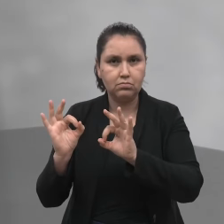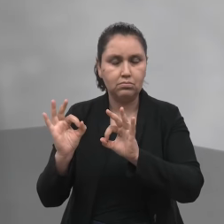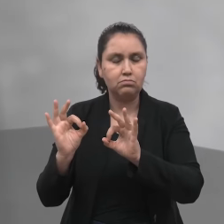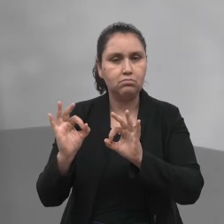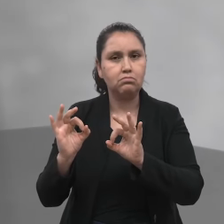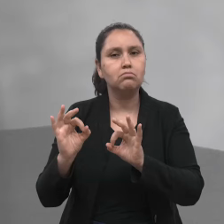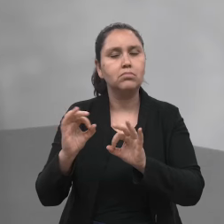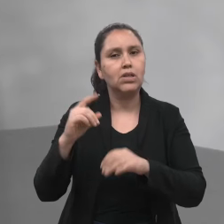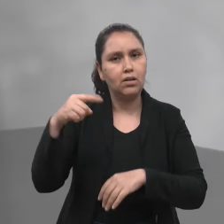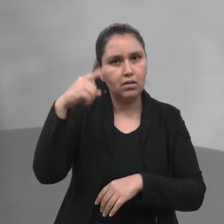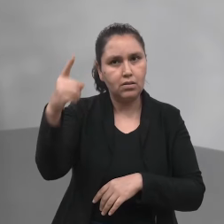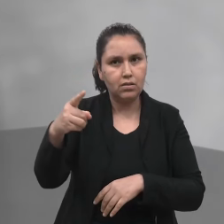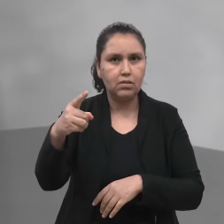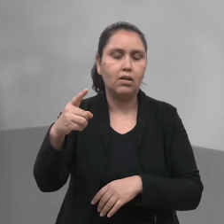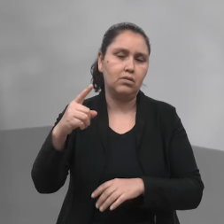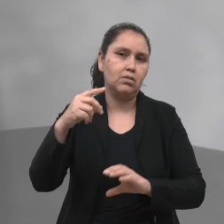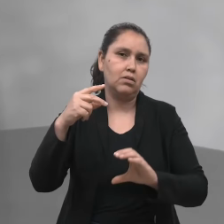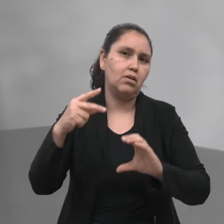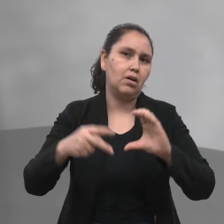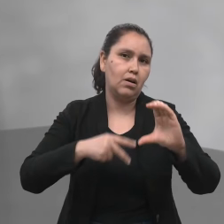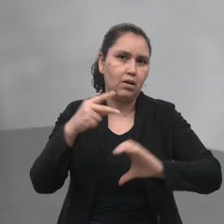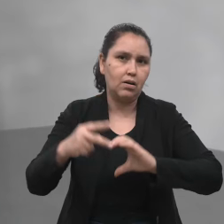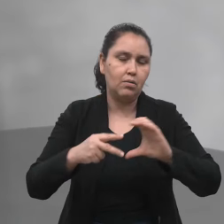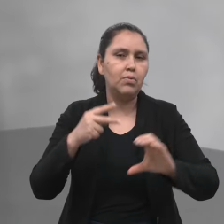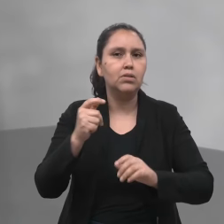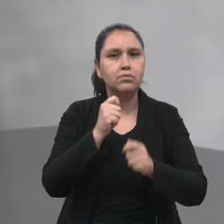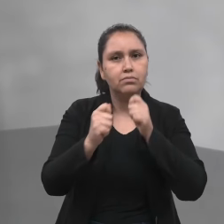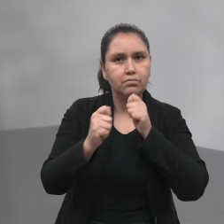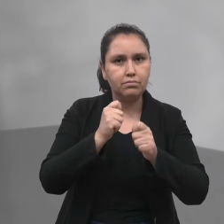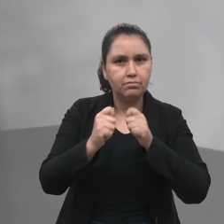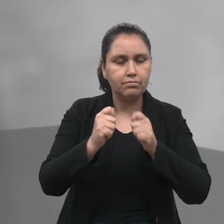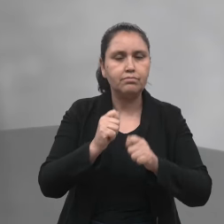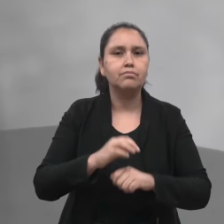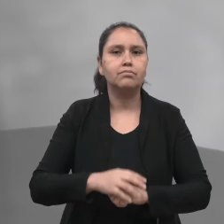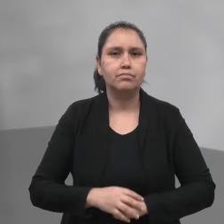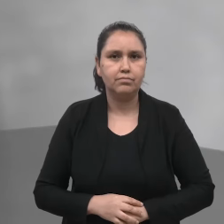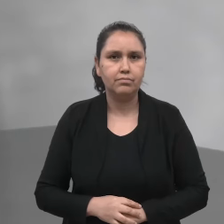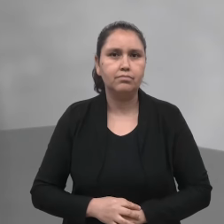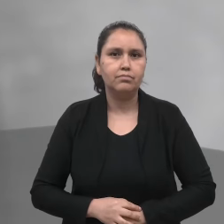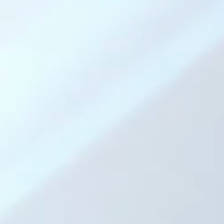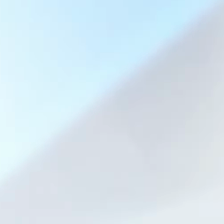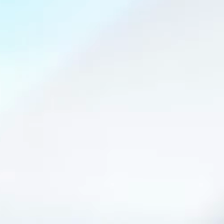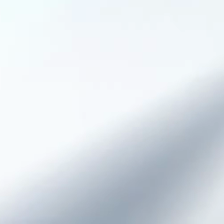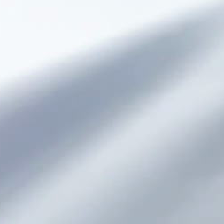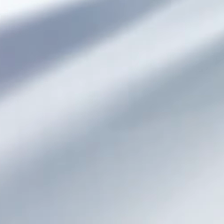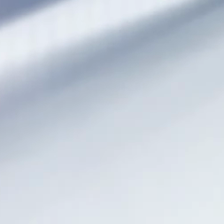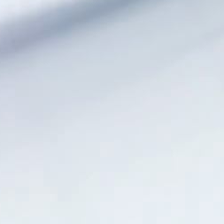que nos acompanha e fica com a gente. Até o próximo Câmara Entrevista.